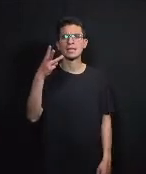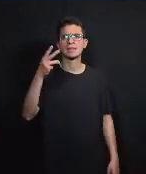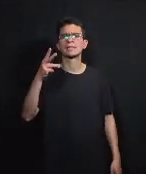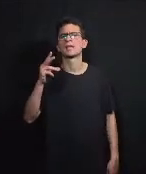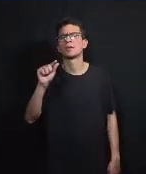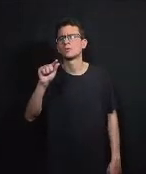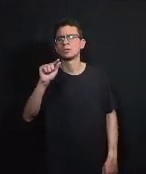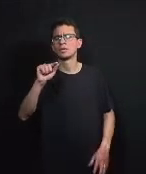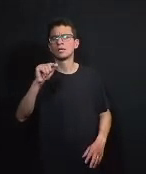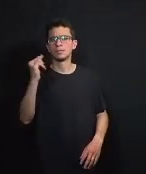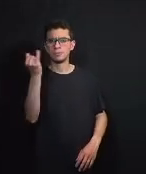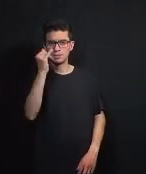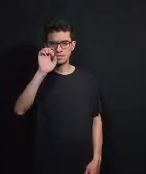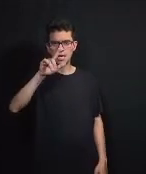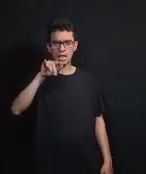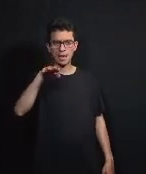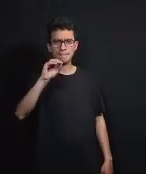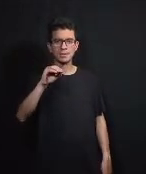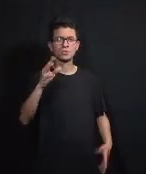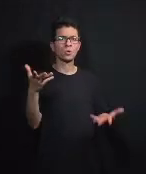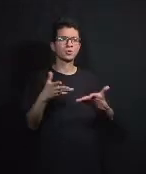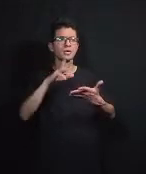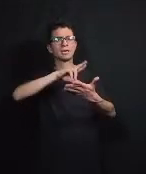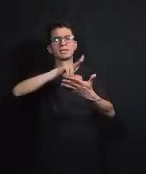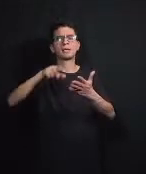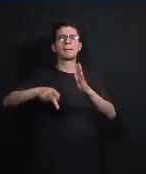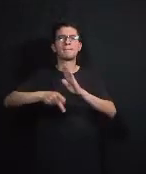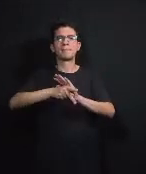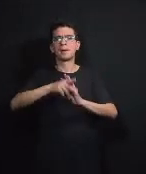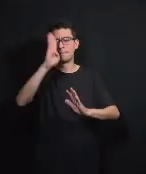que também é muito característico do Brasil, e esse